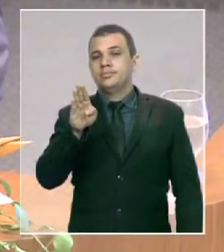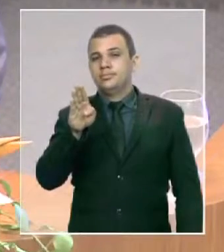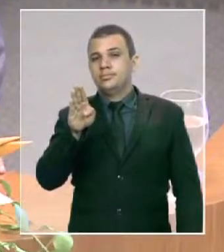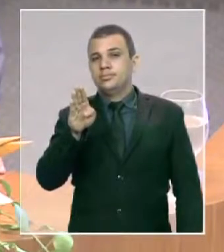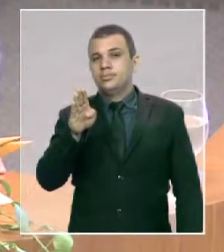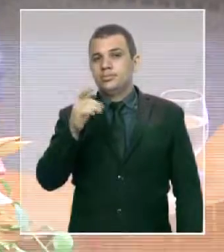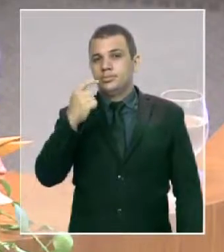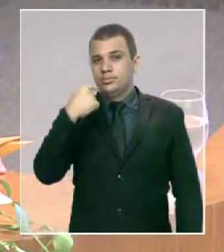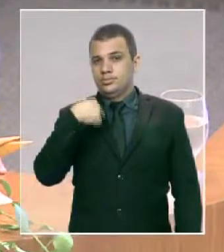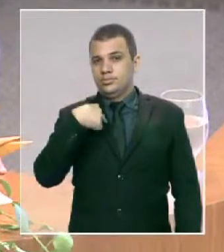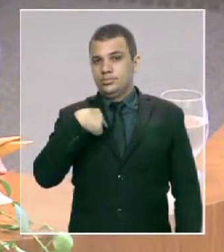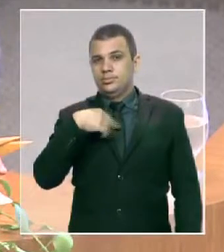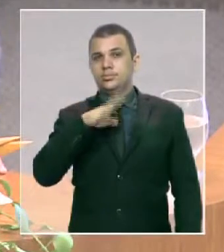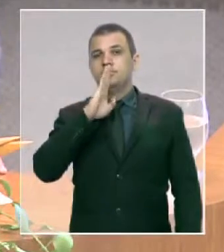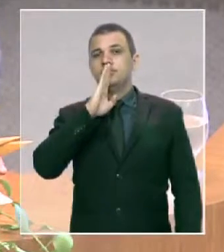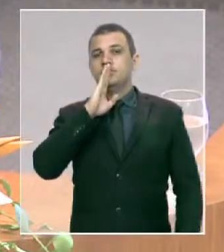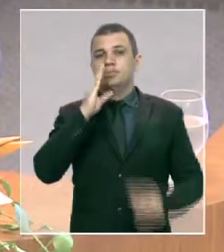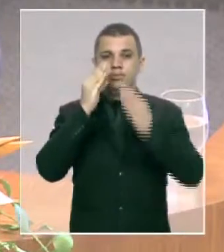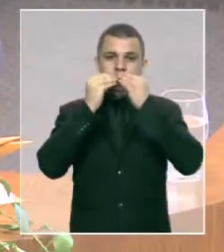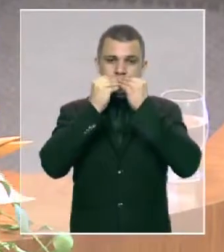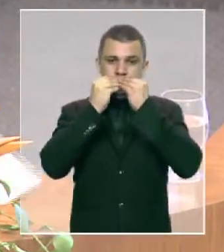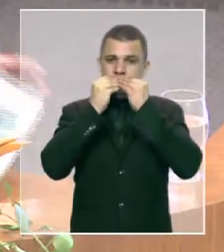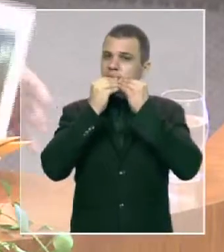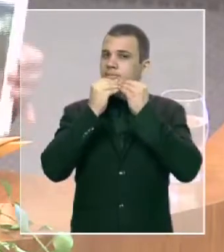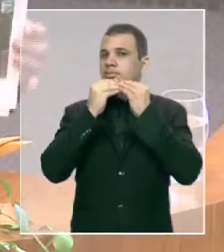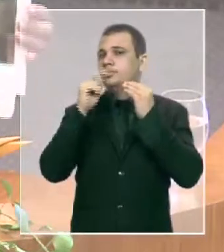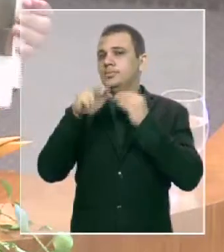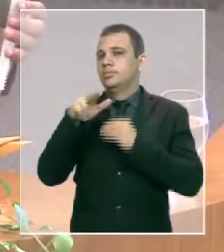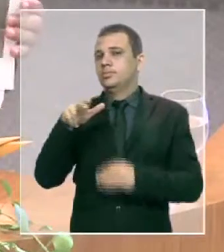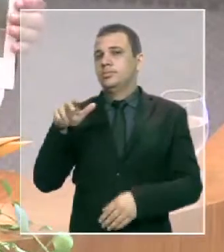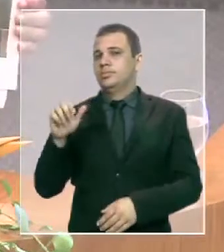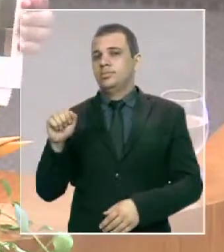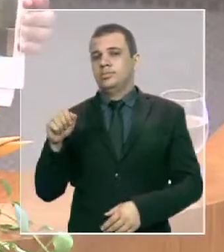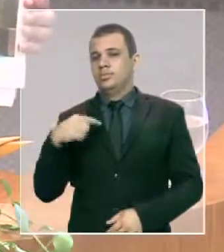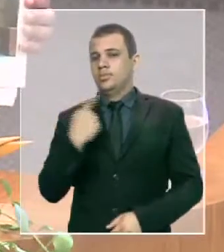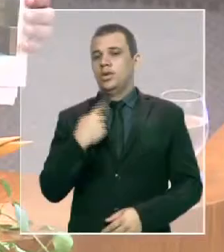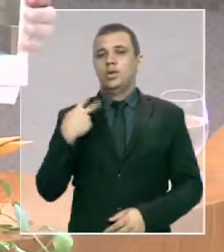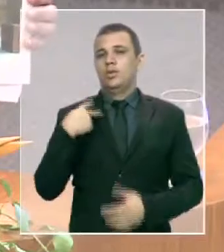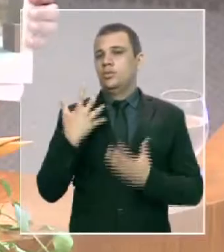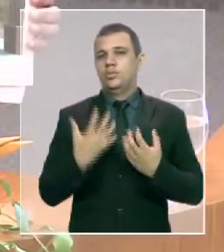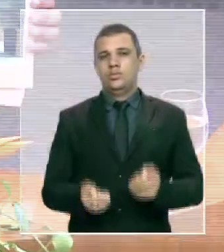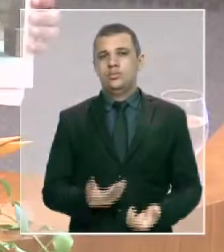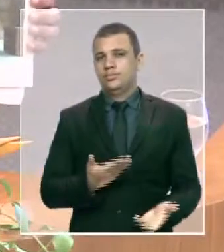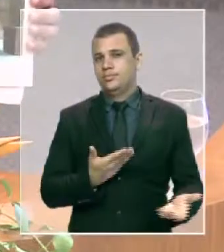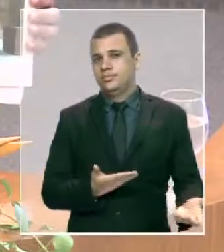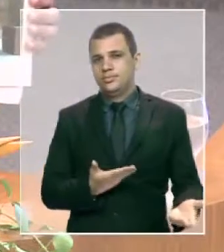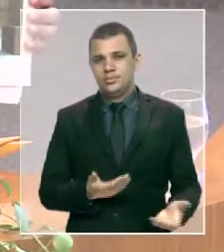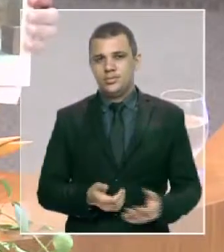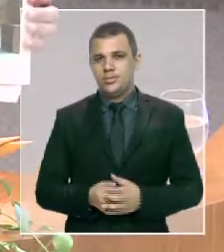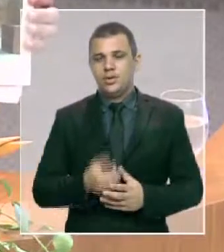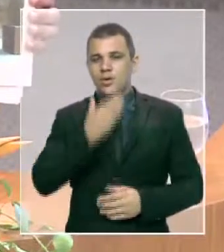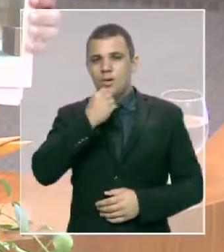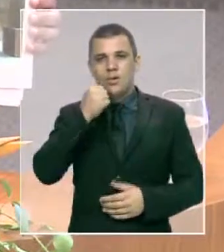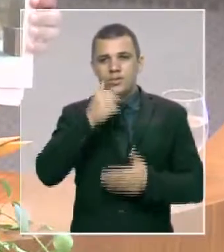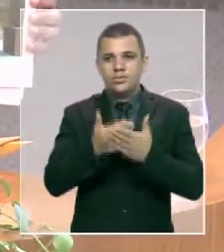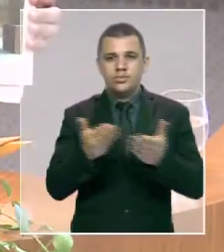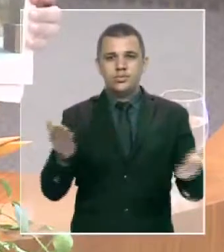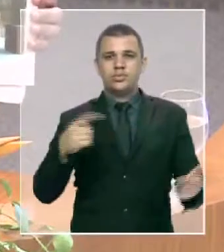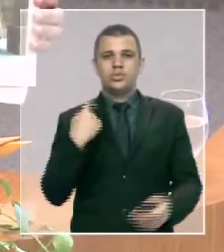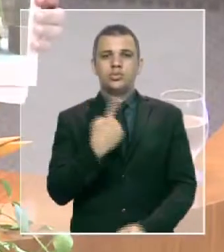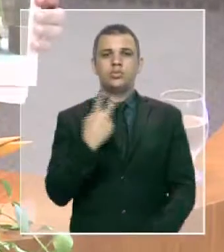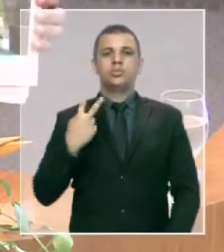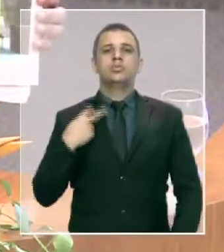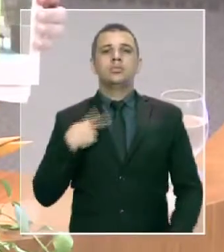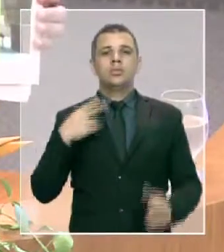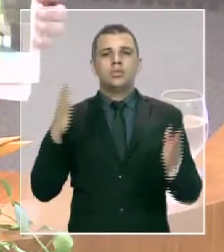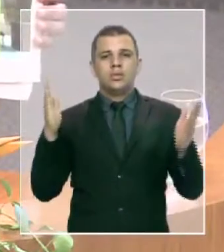meu silêncio. Senhoras e senhores, nós não podemos compactuar com isso. Senhoras e senhores, nós não podemos nos